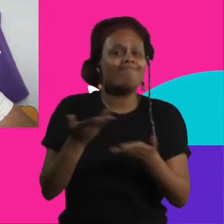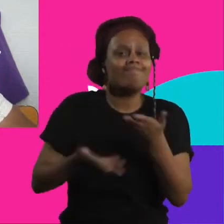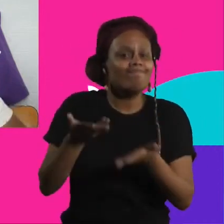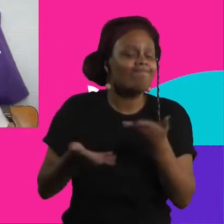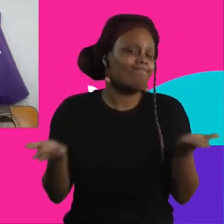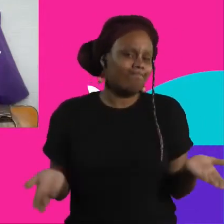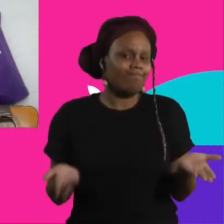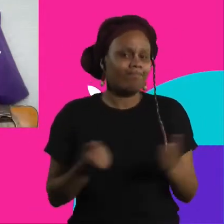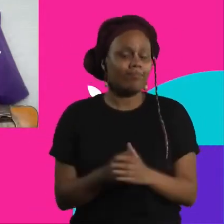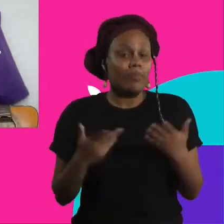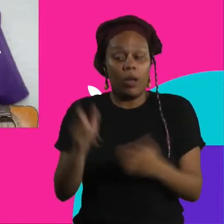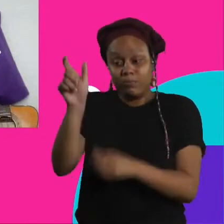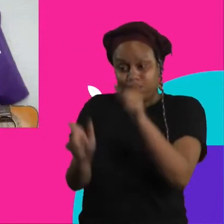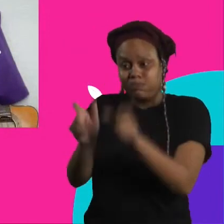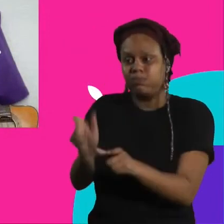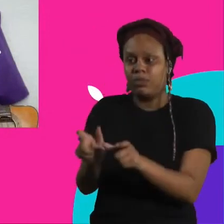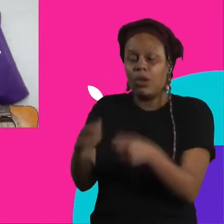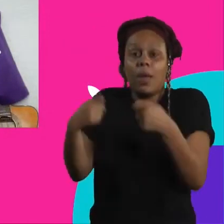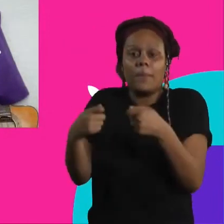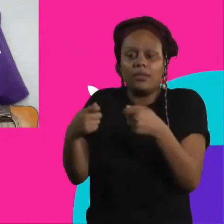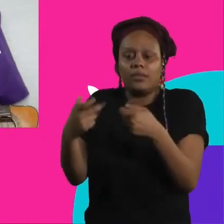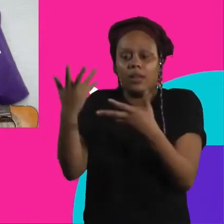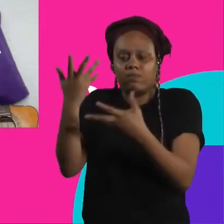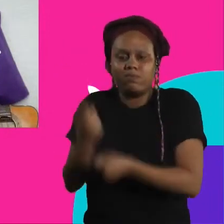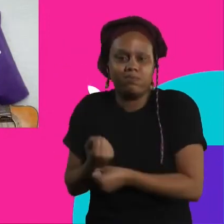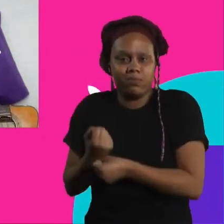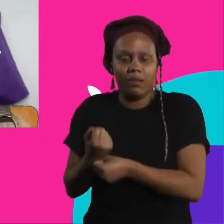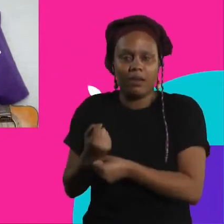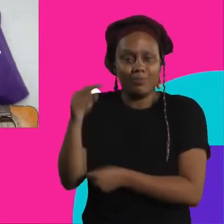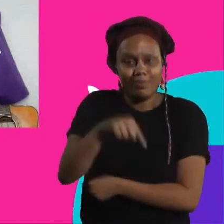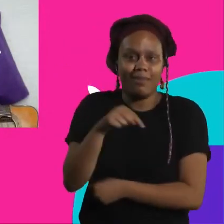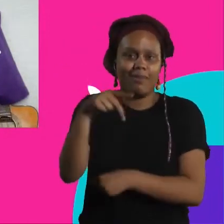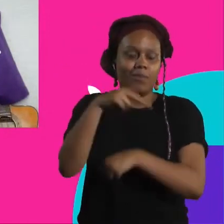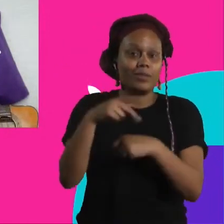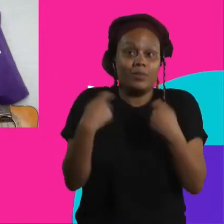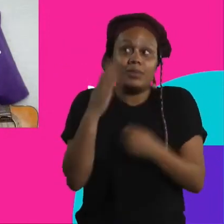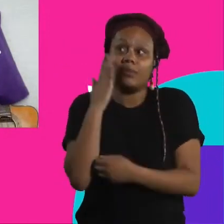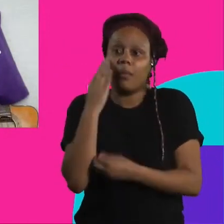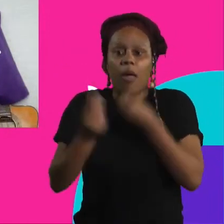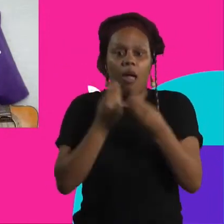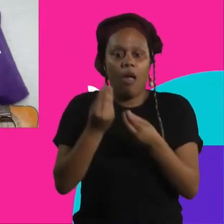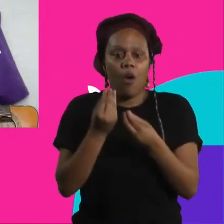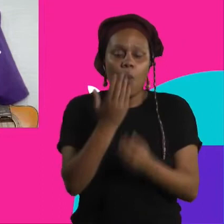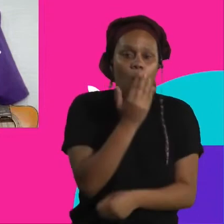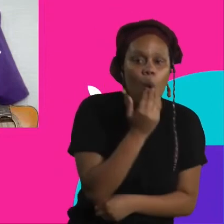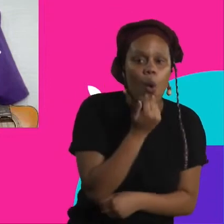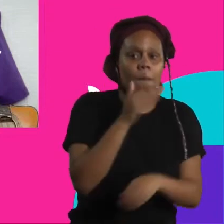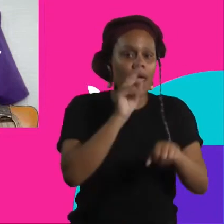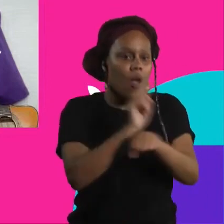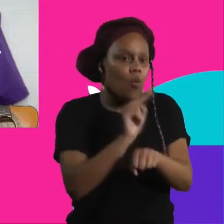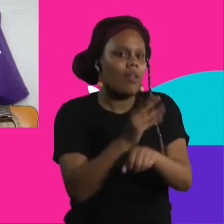condição de refugiado é uma questão de sobrevivência, é uma questão de se eu vou comer, se eu vou alimentar minha família. Então, quando a gente